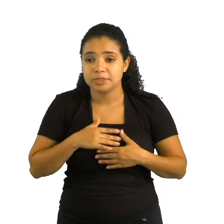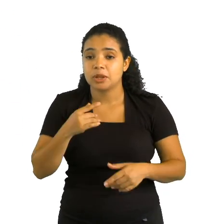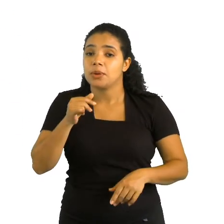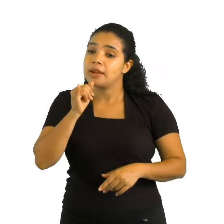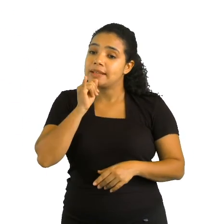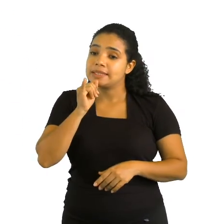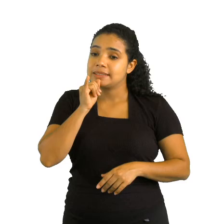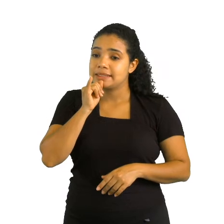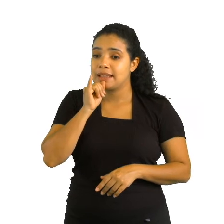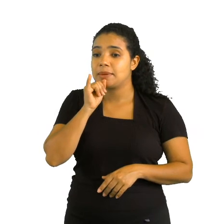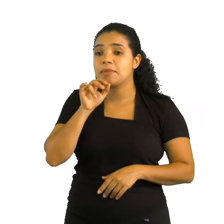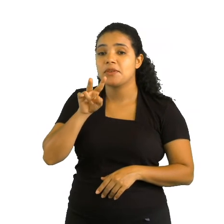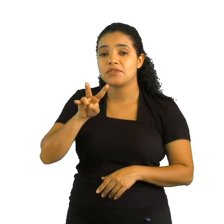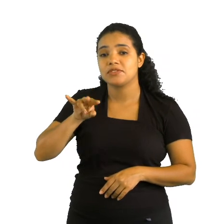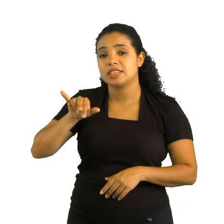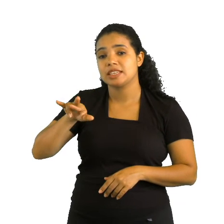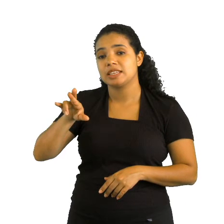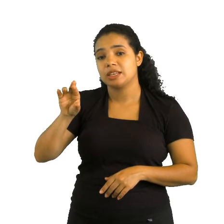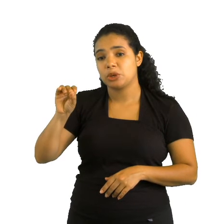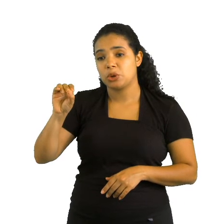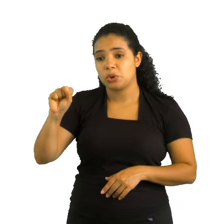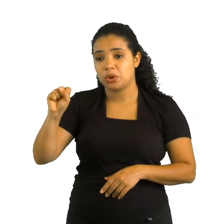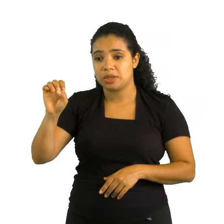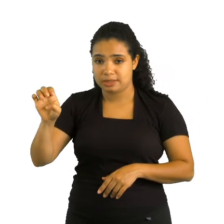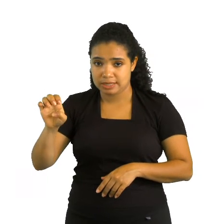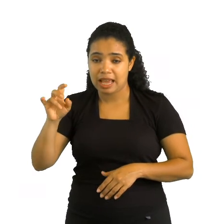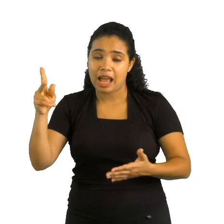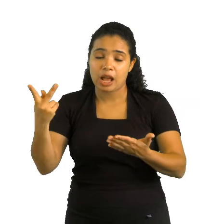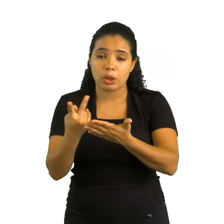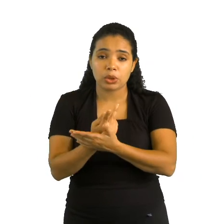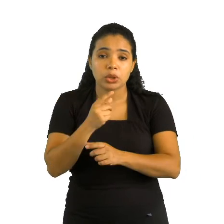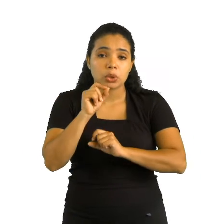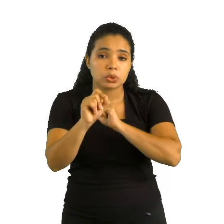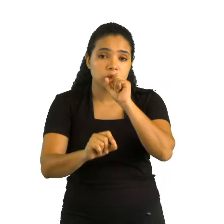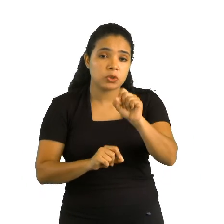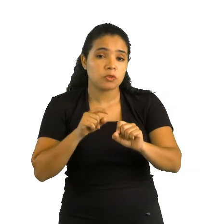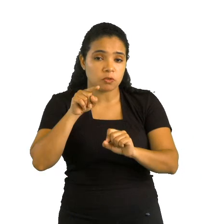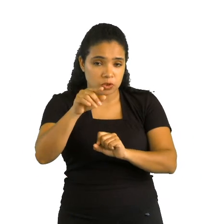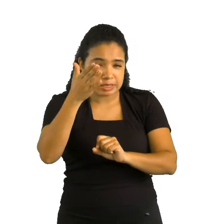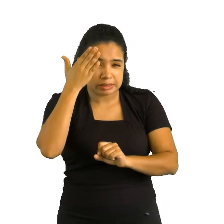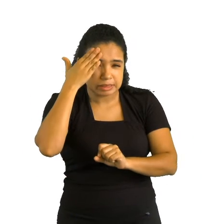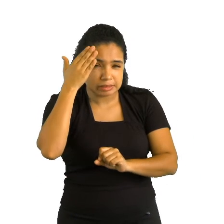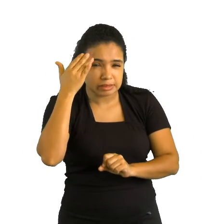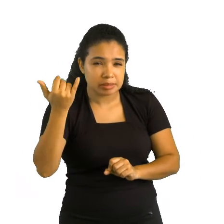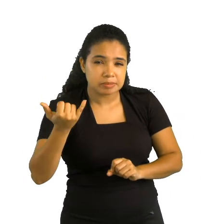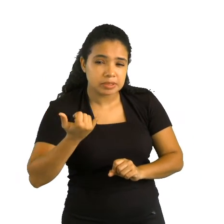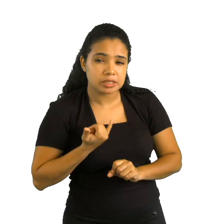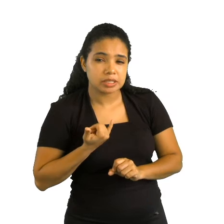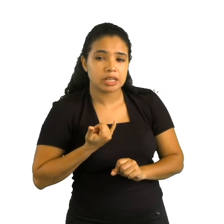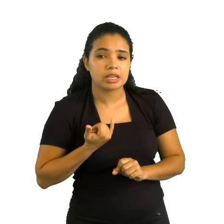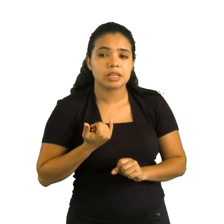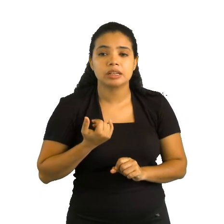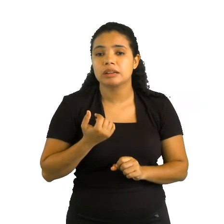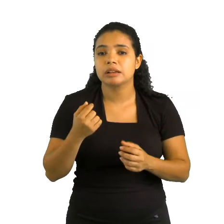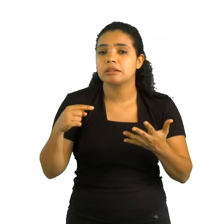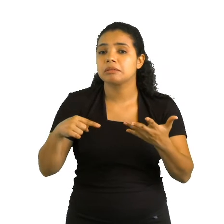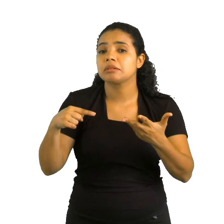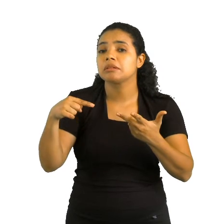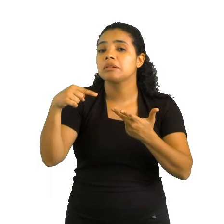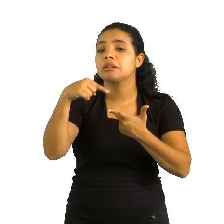de uma virose comum, vocês sabem me dizer? Cita aí para mim.